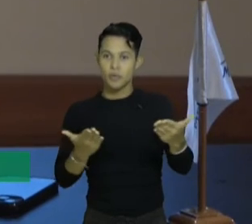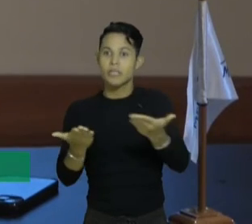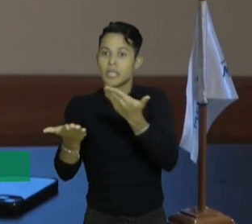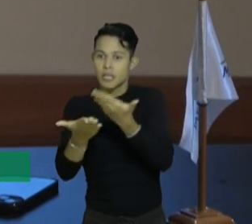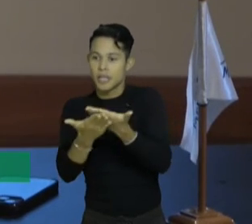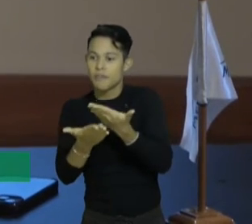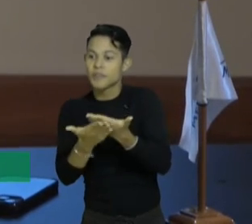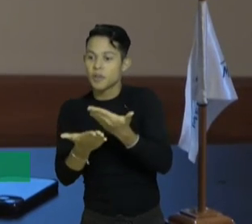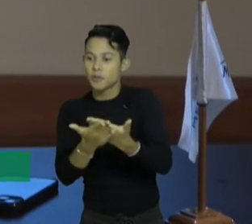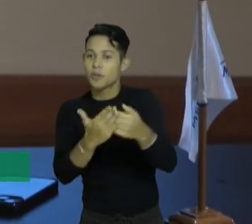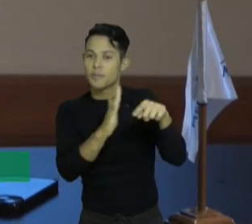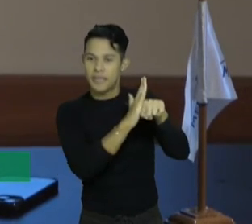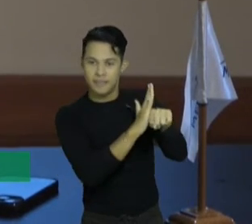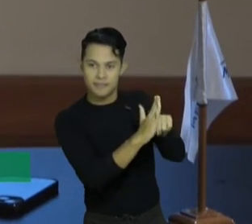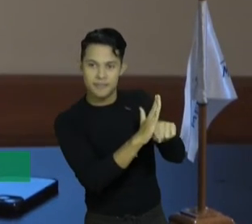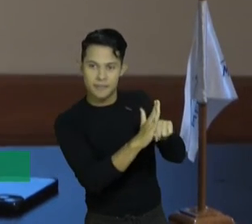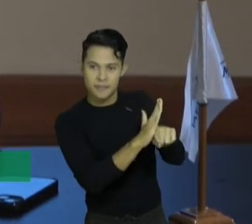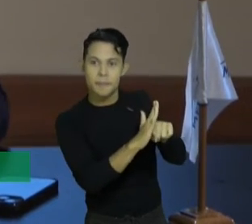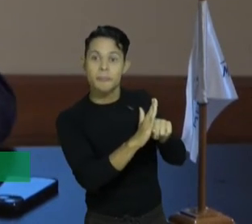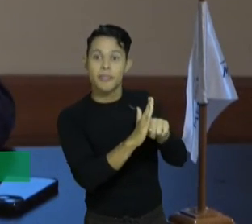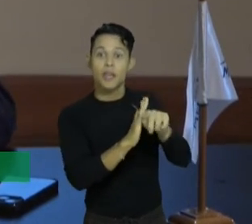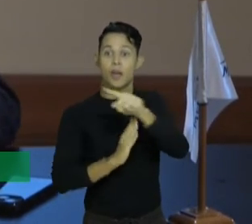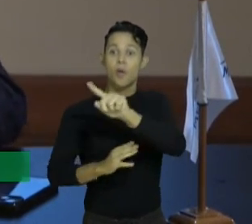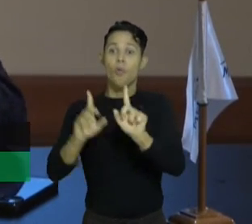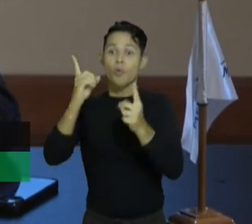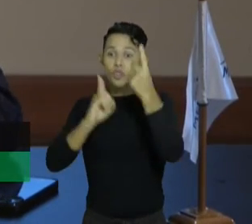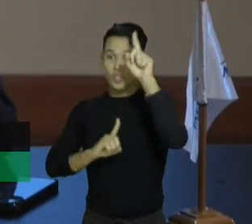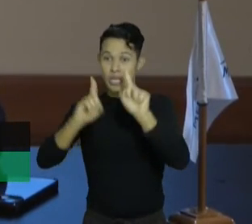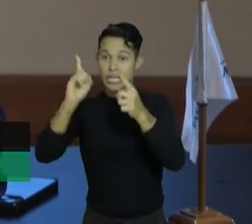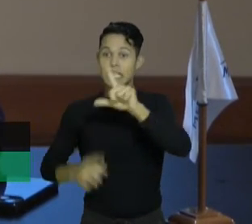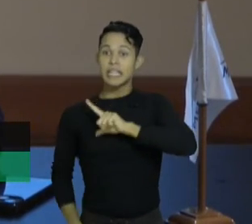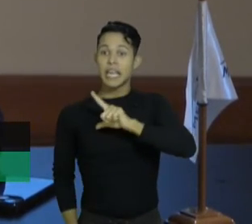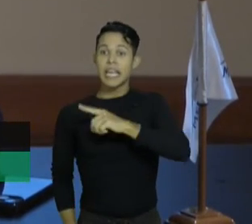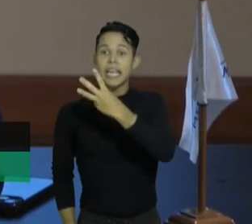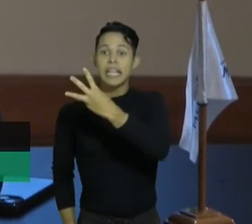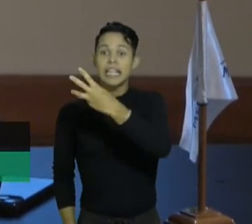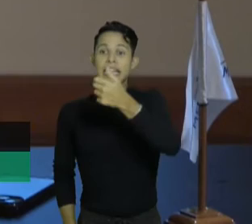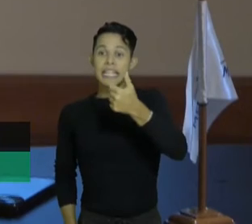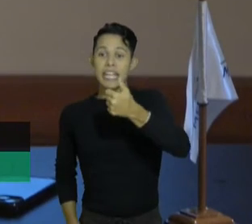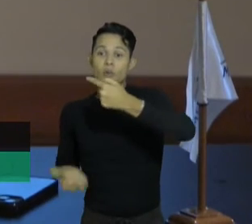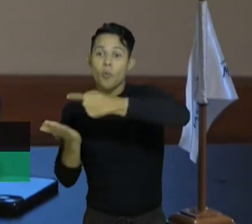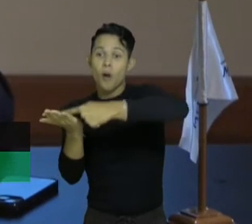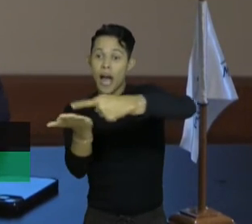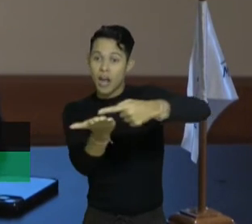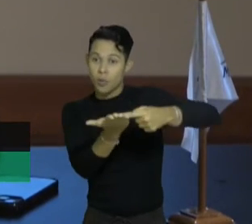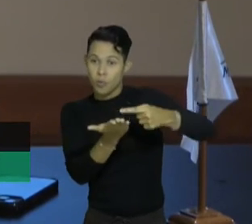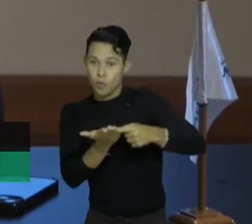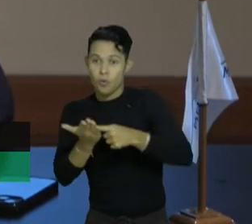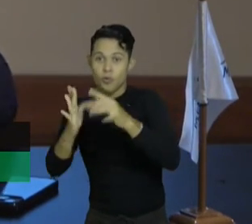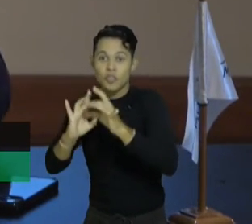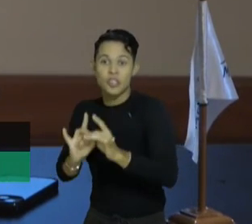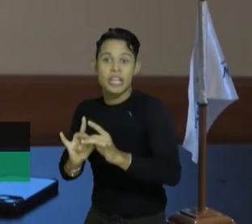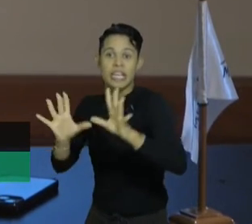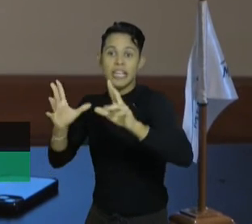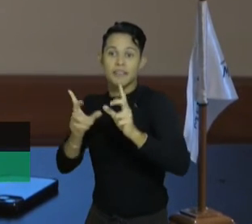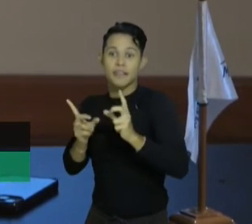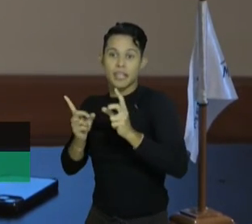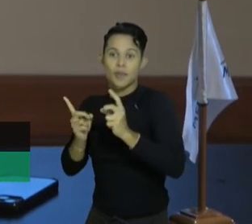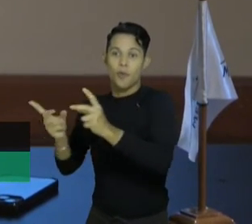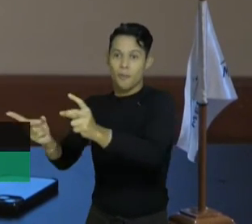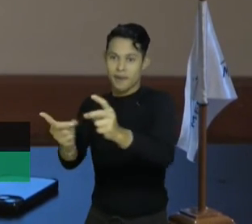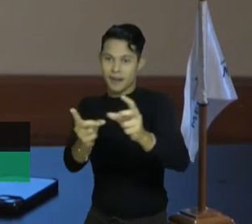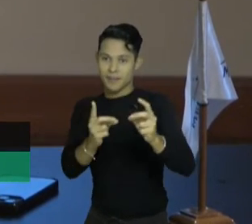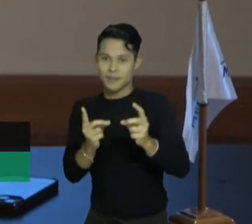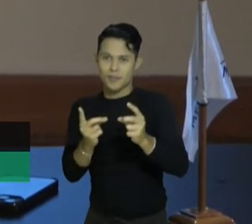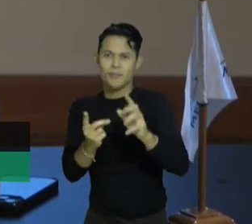pesquisem e o Chile Diferentemente do Brasil tem 31 acordos de livre comércio é uma economia extremamente aberta e porque